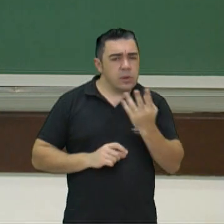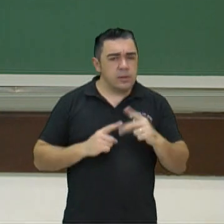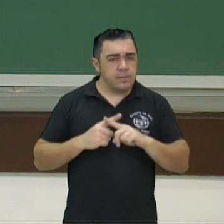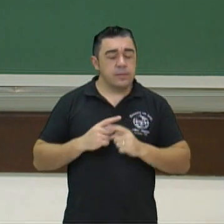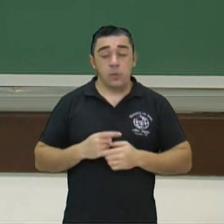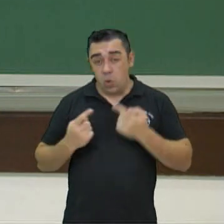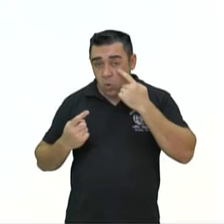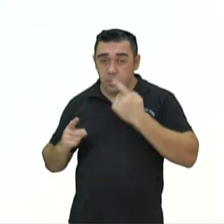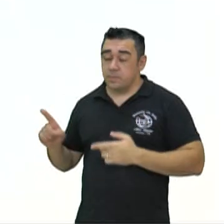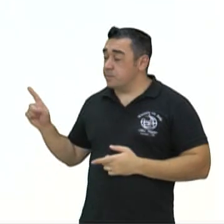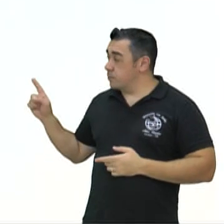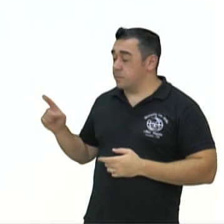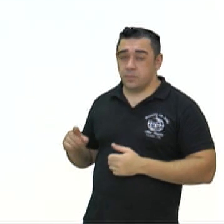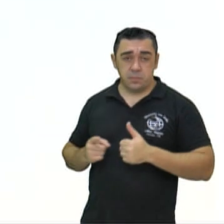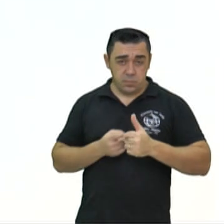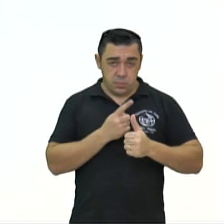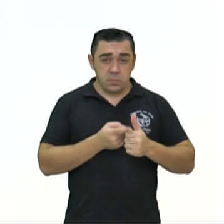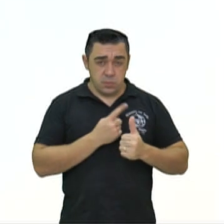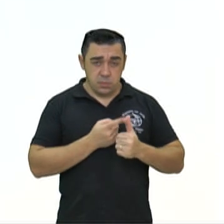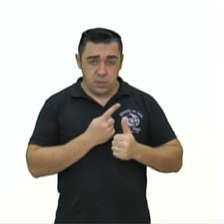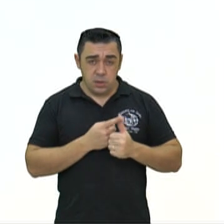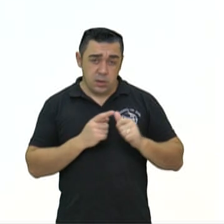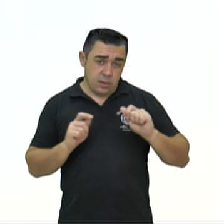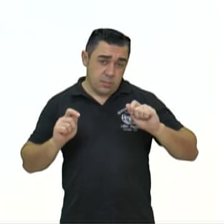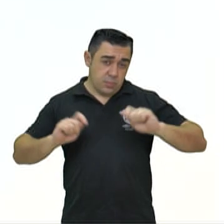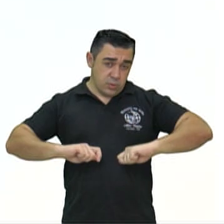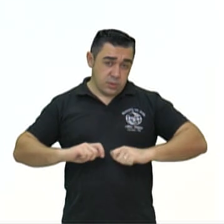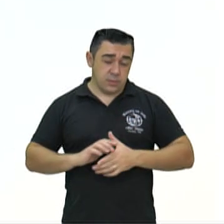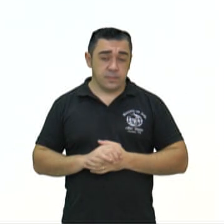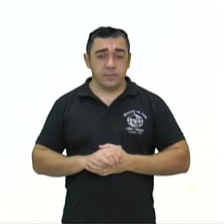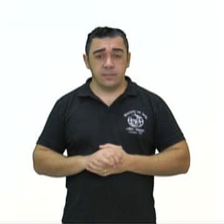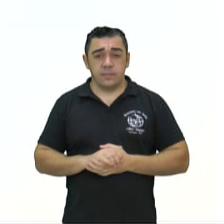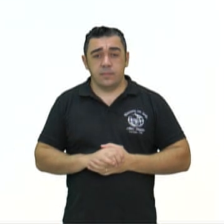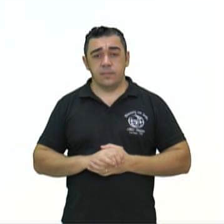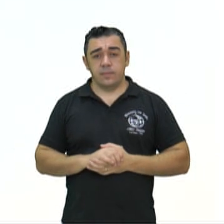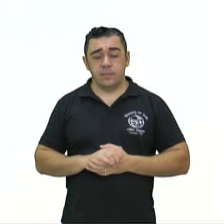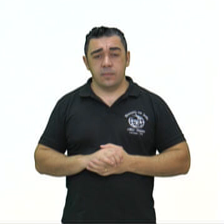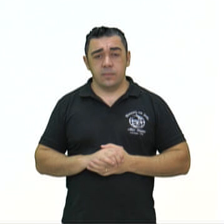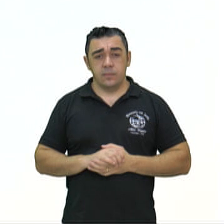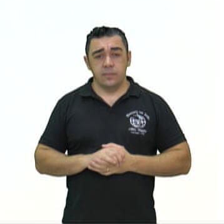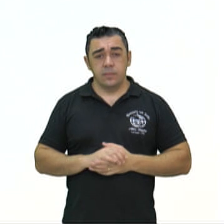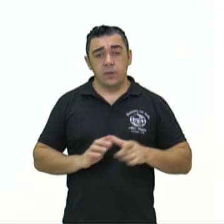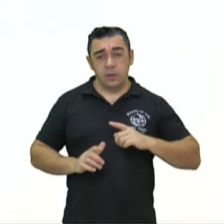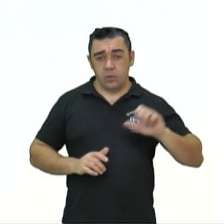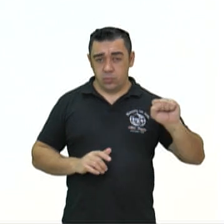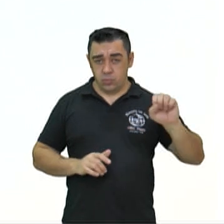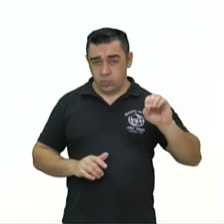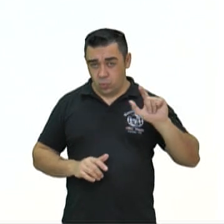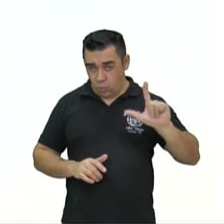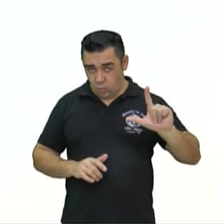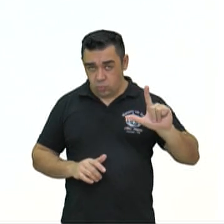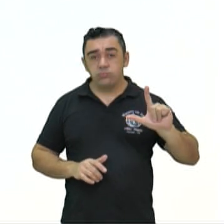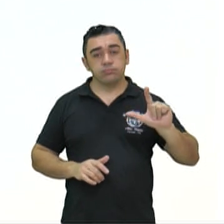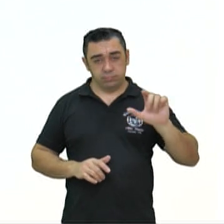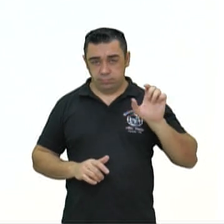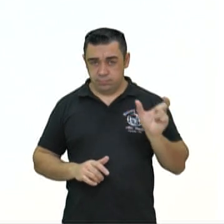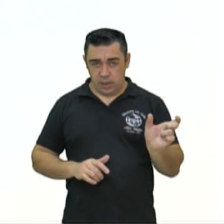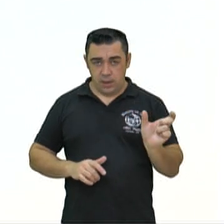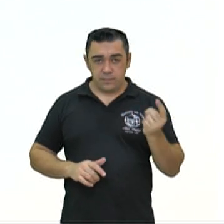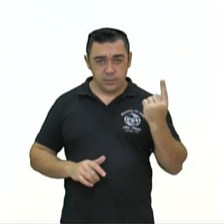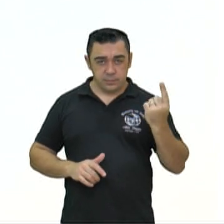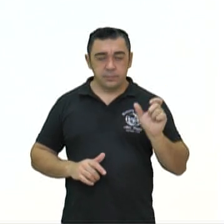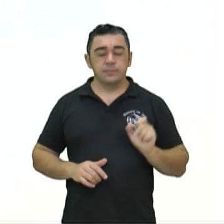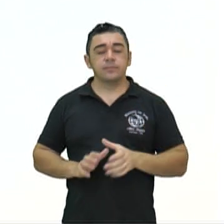Então, aqui a gente tem temos as opções. Então, aqui a gente tem o próprio sol, né? Que é a